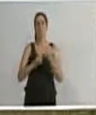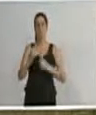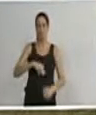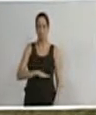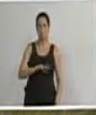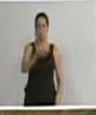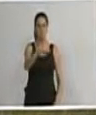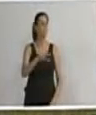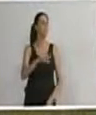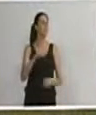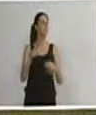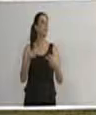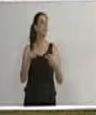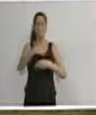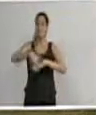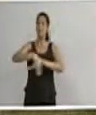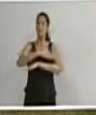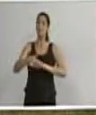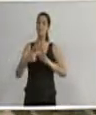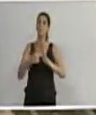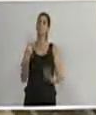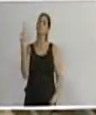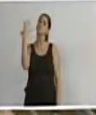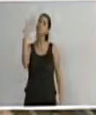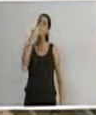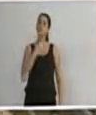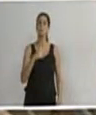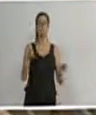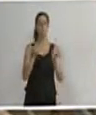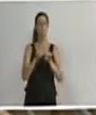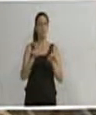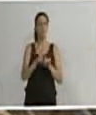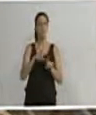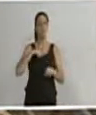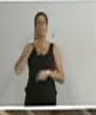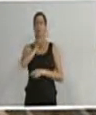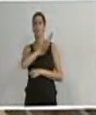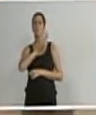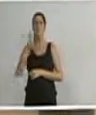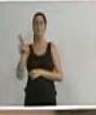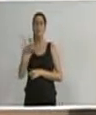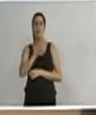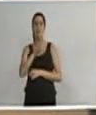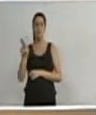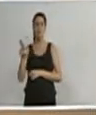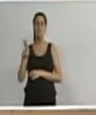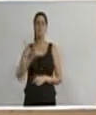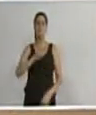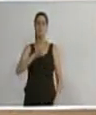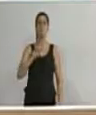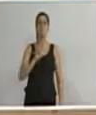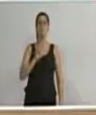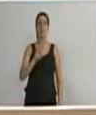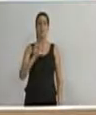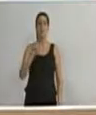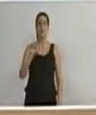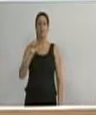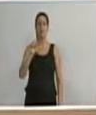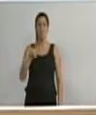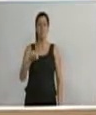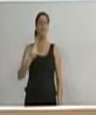a rua Rio Bonito, que também recebe o nome de Erno Otto, que foi um grande servidor da prefeitura,